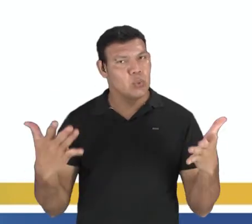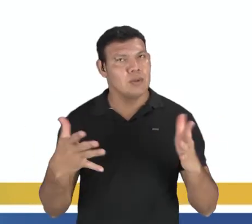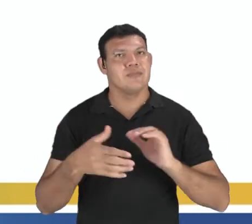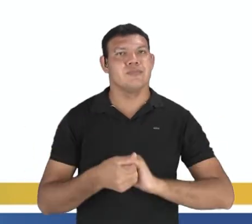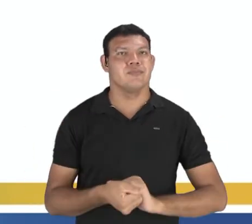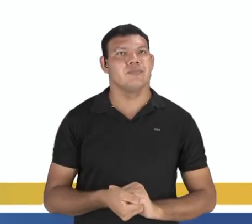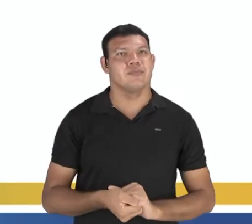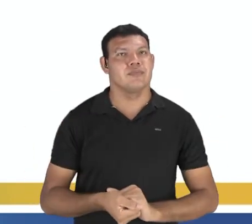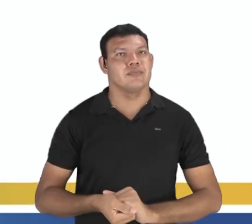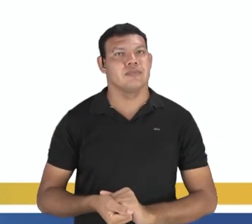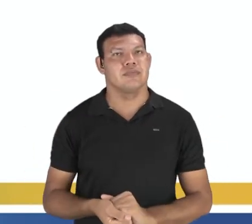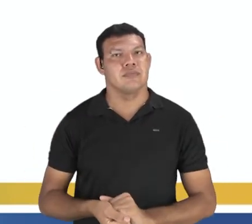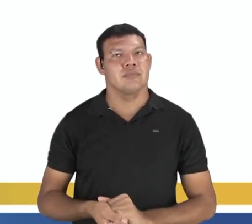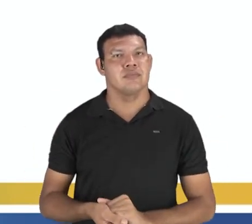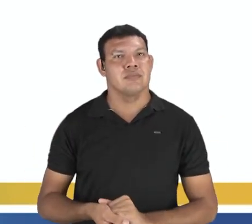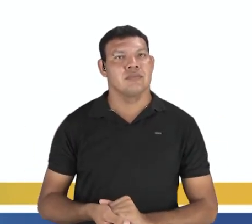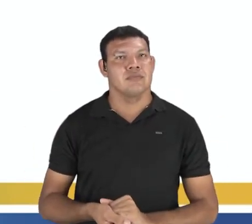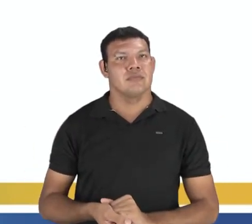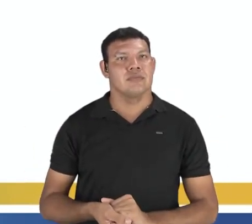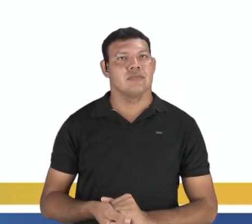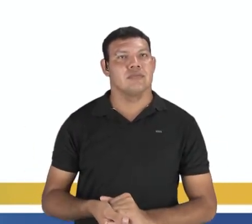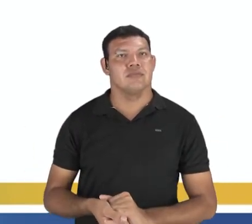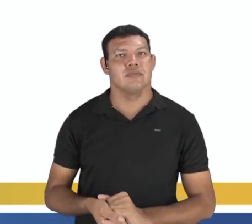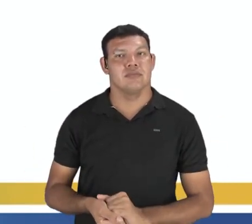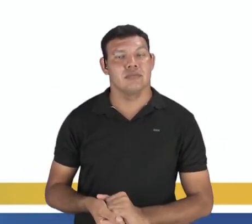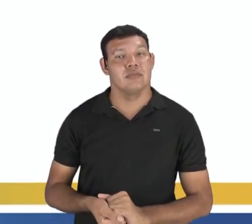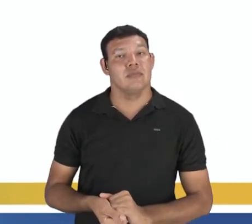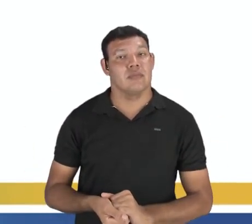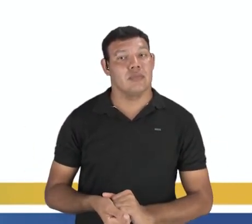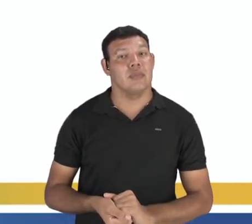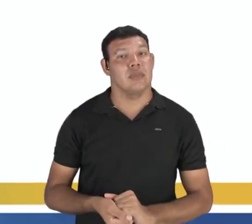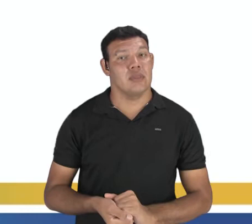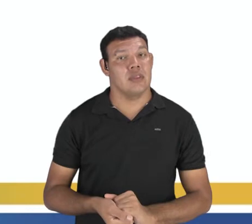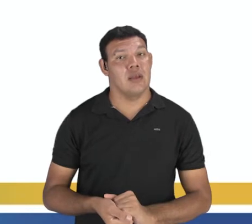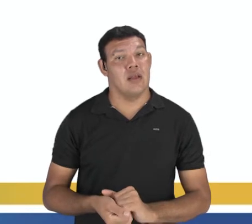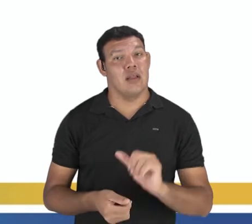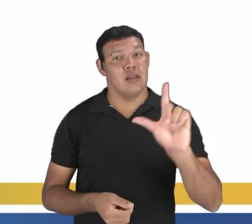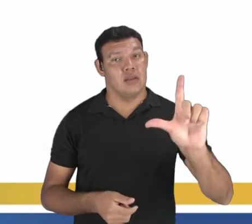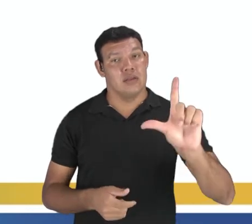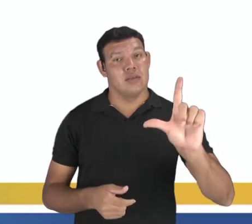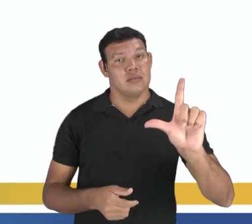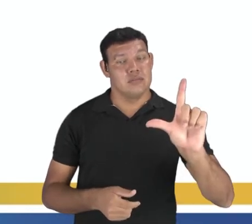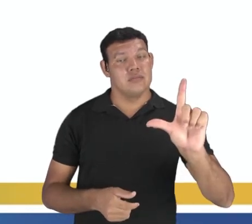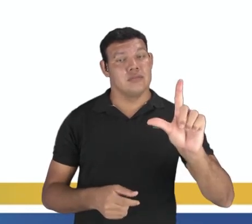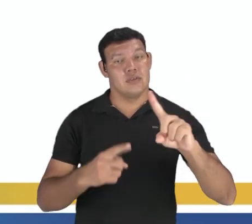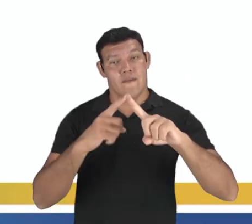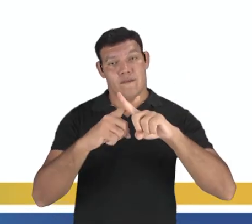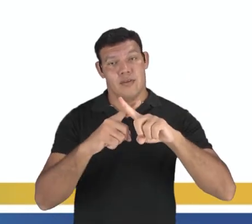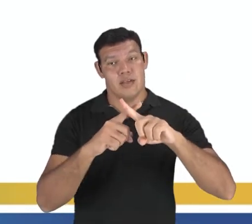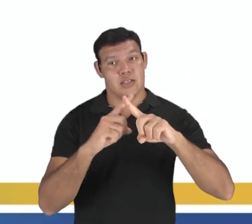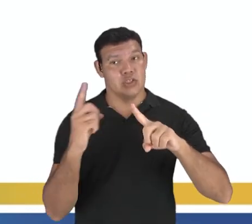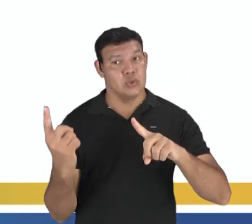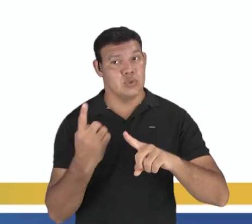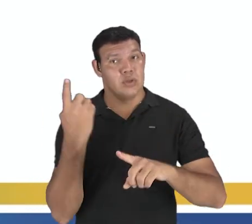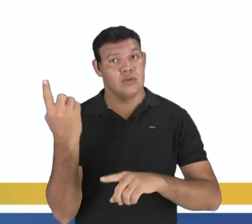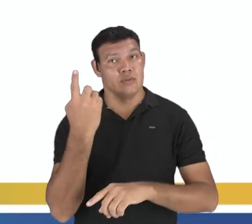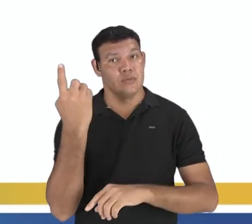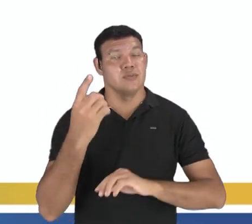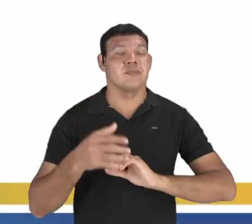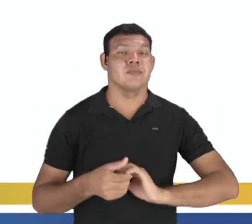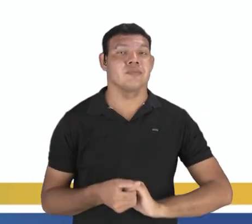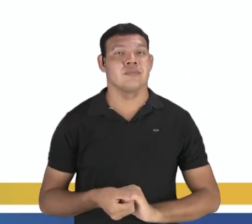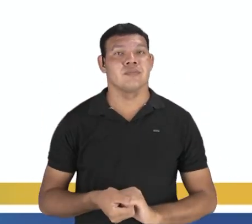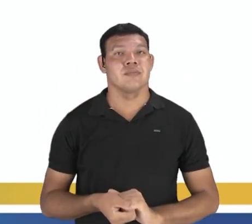área é lado vezes a altura, ou a altura vezes o lado,